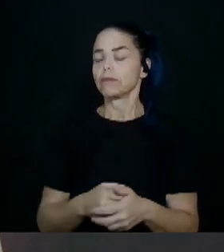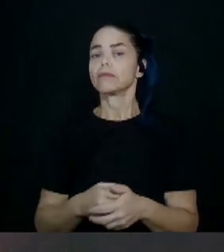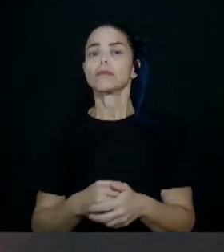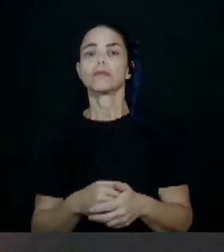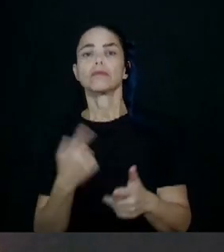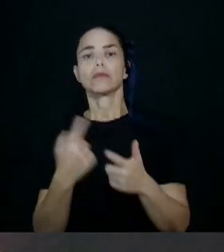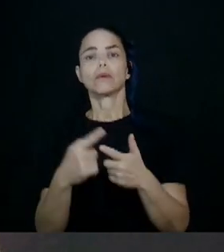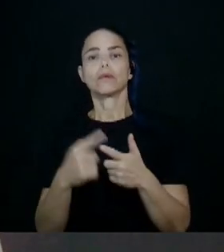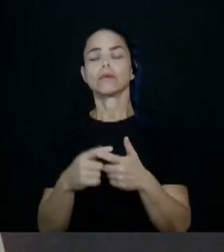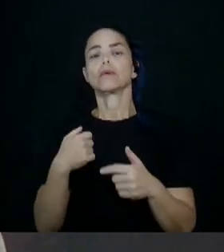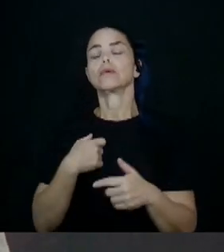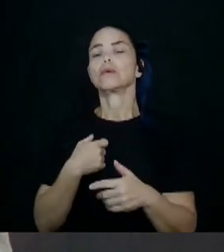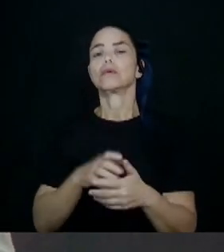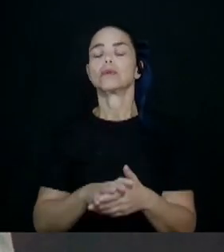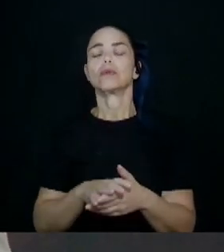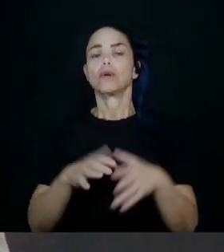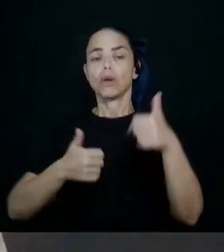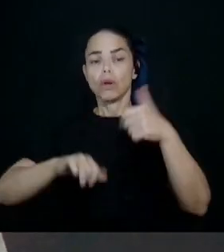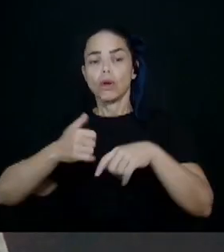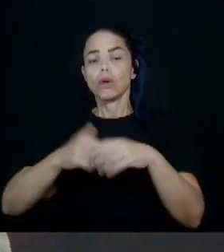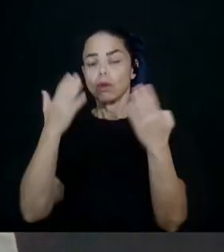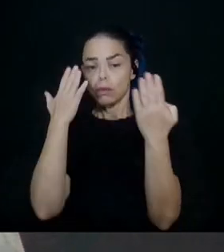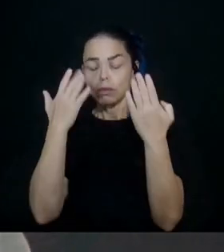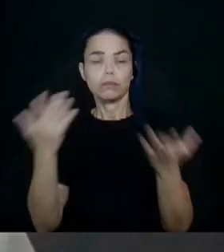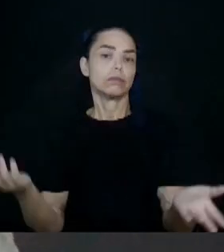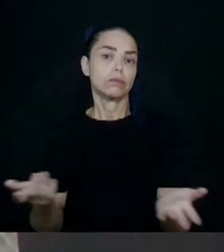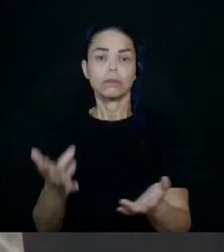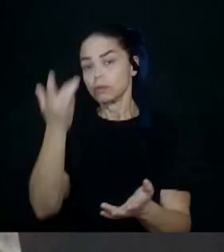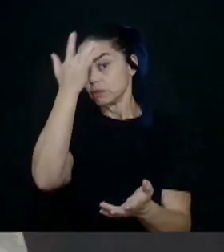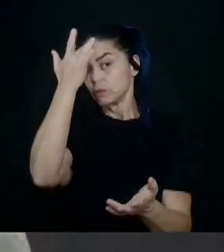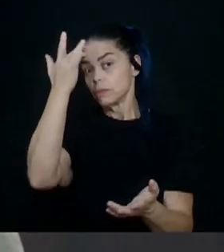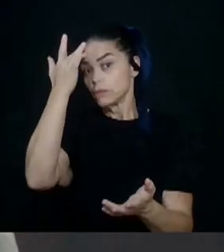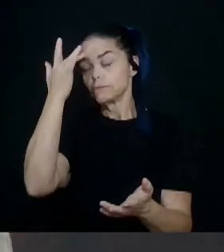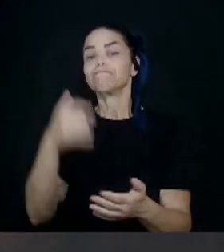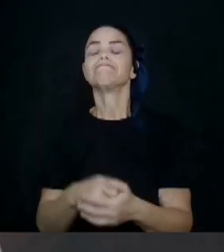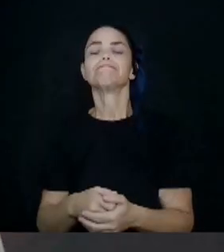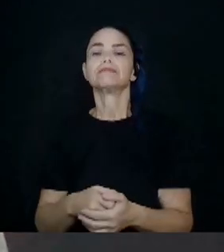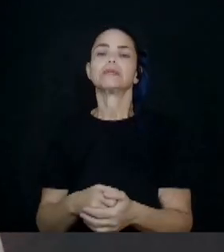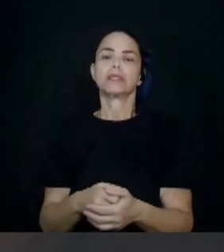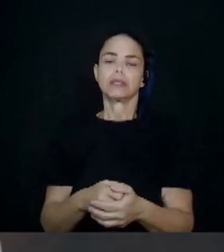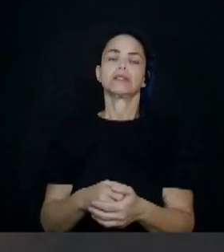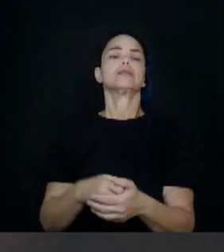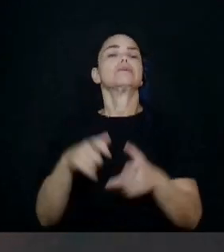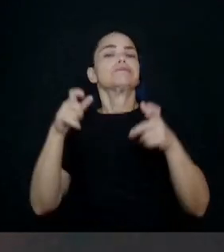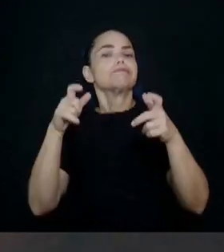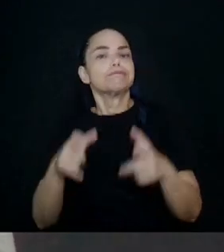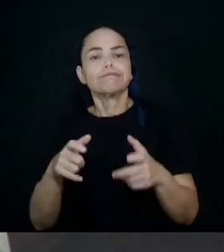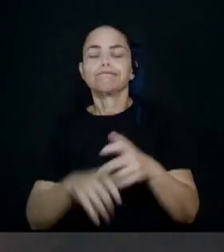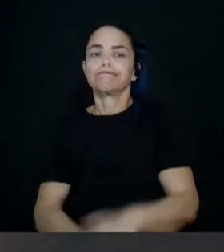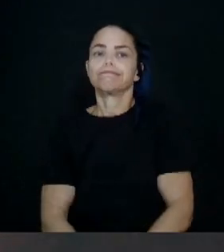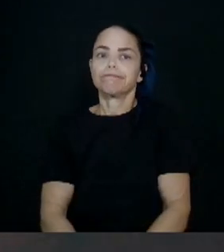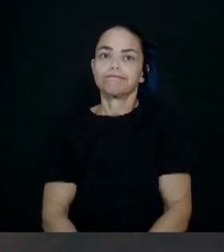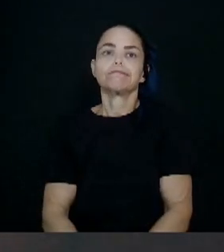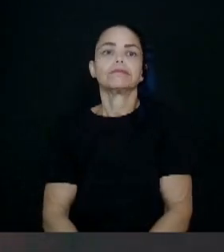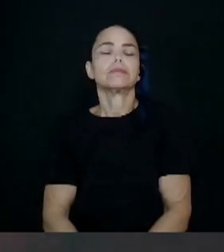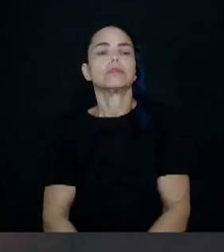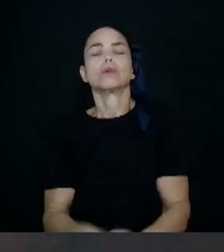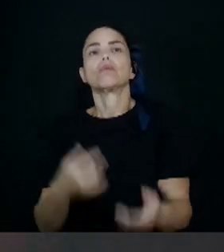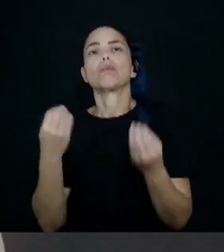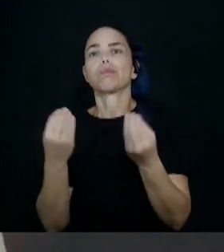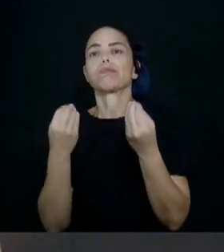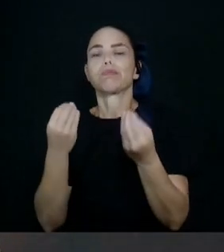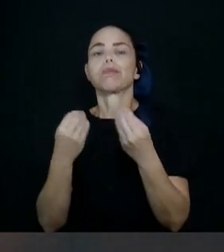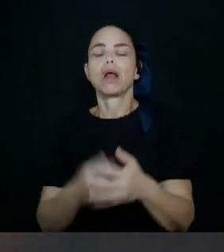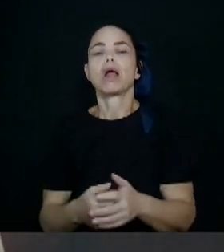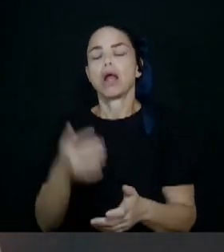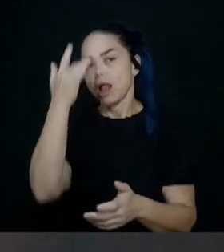além de aplicar avaliação psicológica, eu falo sobre saúde mental, que é um tema que eu falo, cadê a saúde mental? Ninguém, de novo, ninguém é